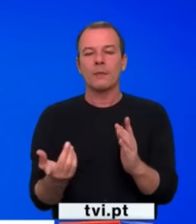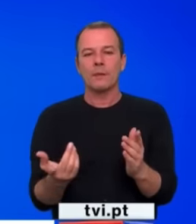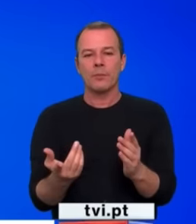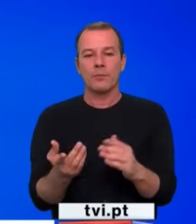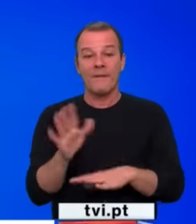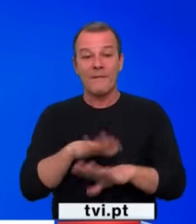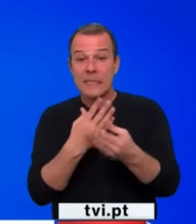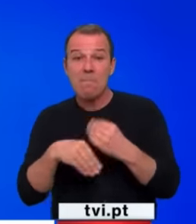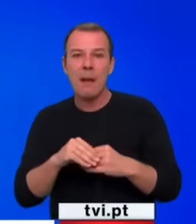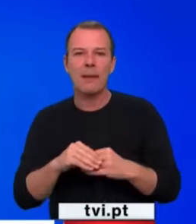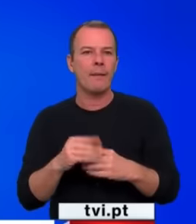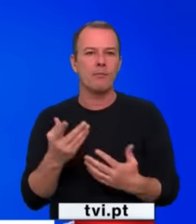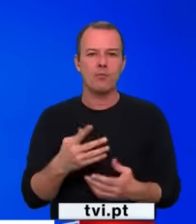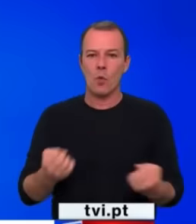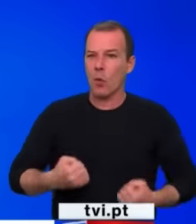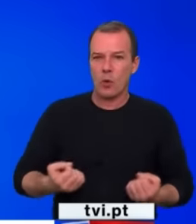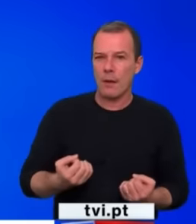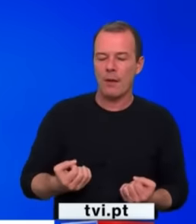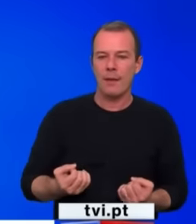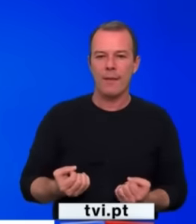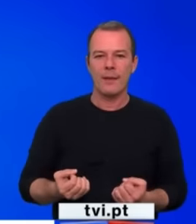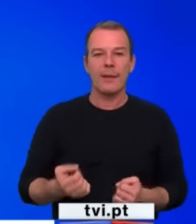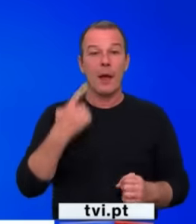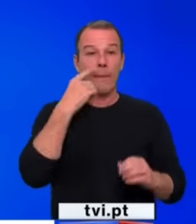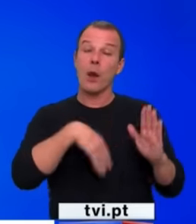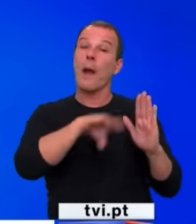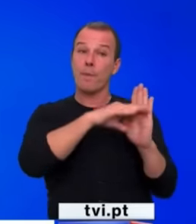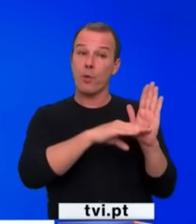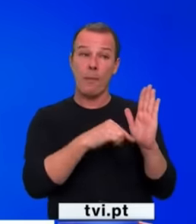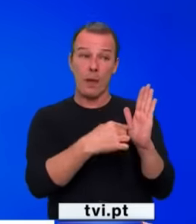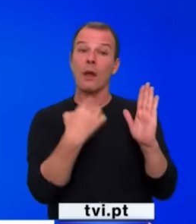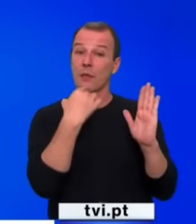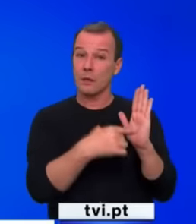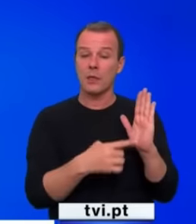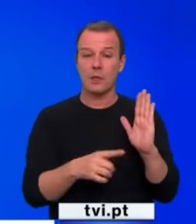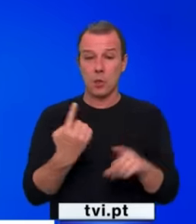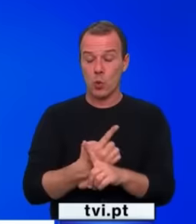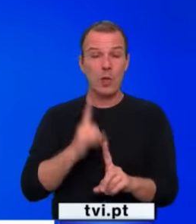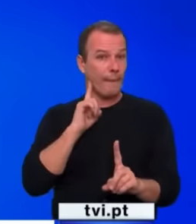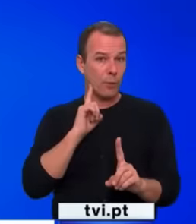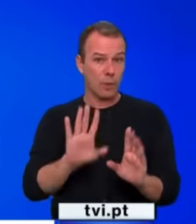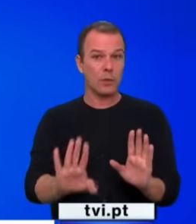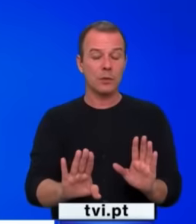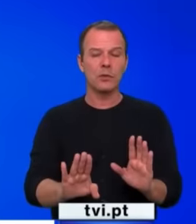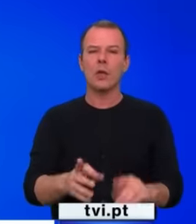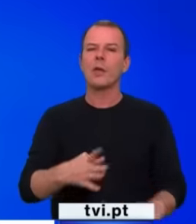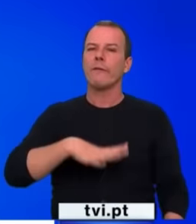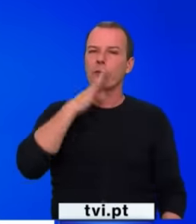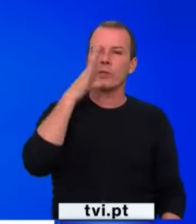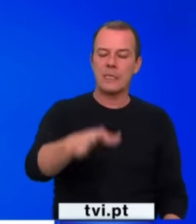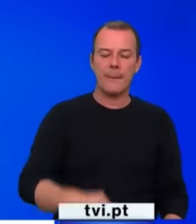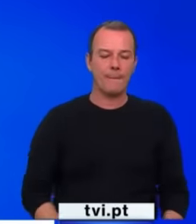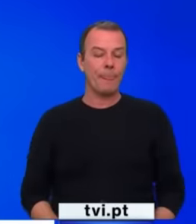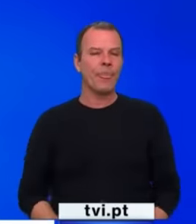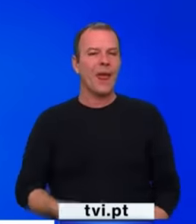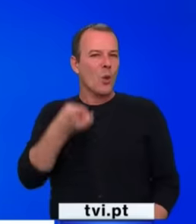do que o que lá consta? Não, quer dizer, mas o que lá consta é relevante. O que lá consta é relevante, nós não fazemos. Eu vou lhe dizer uma coisa, coragem